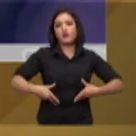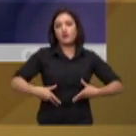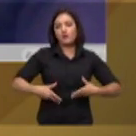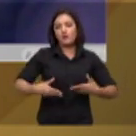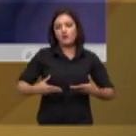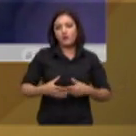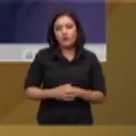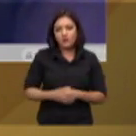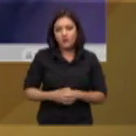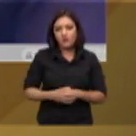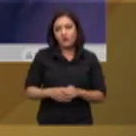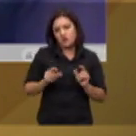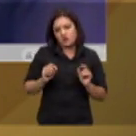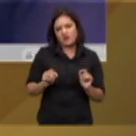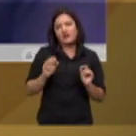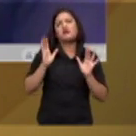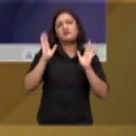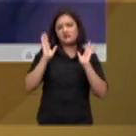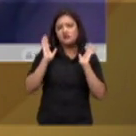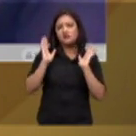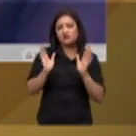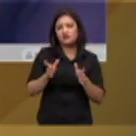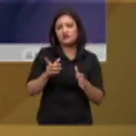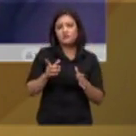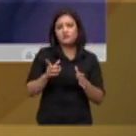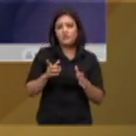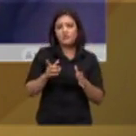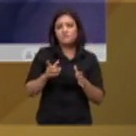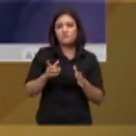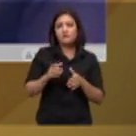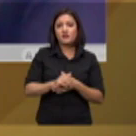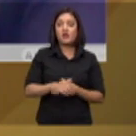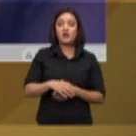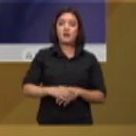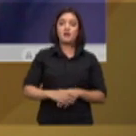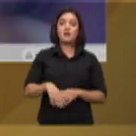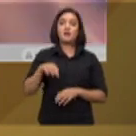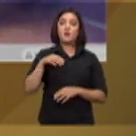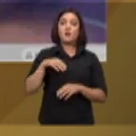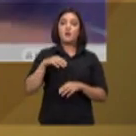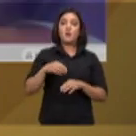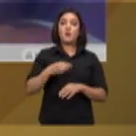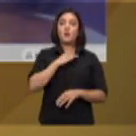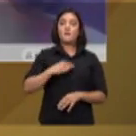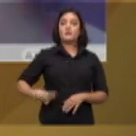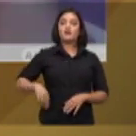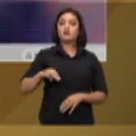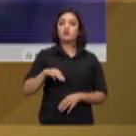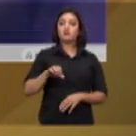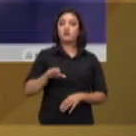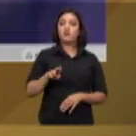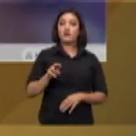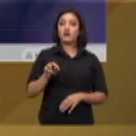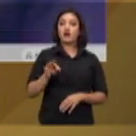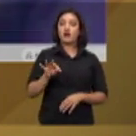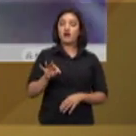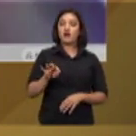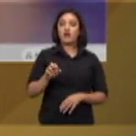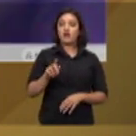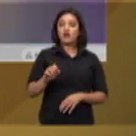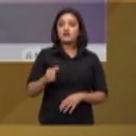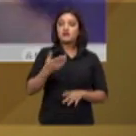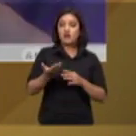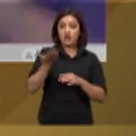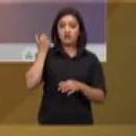mas altamente vigente então, o professor Eli Lopes Meirelles, para quem serviço público era, dizia a